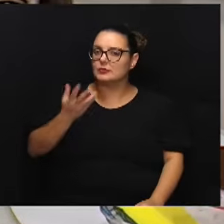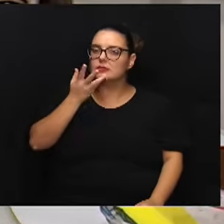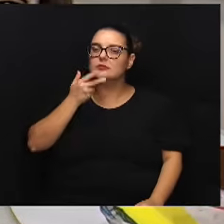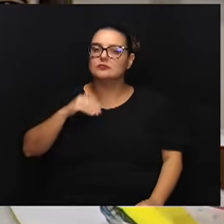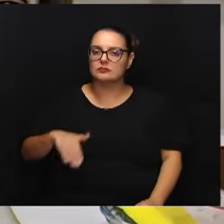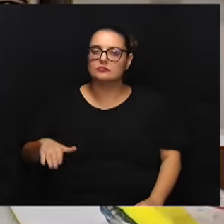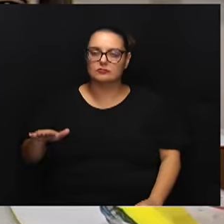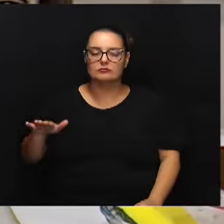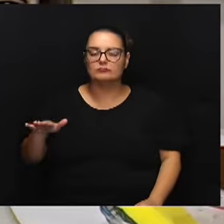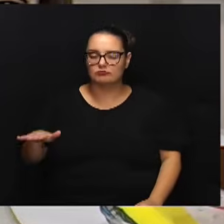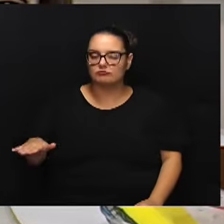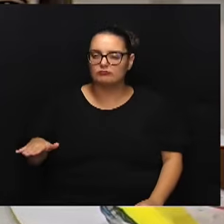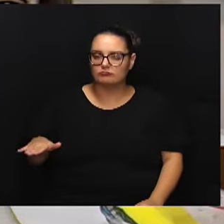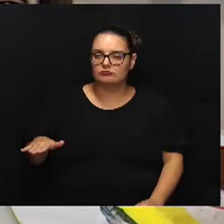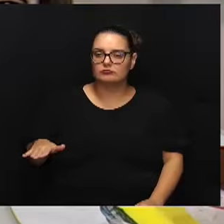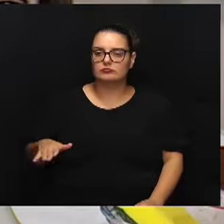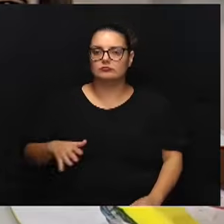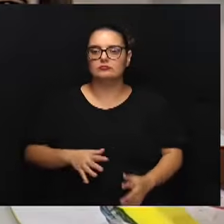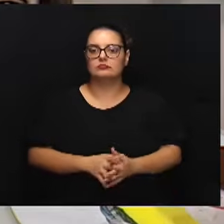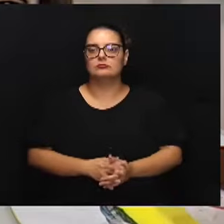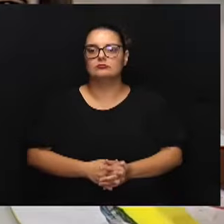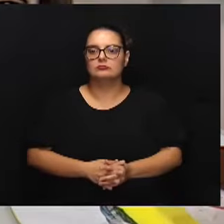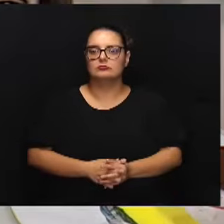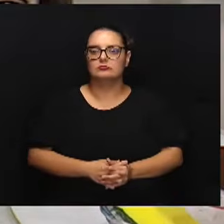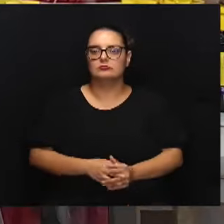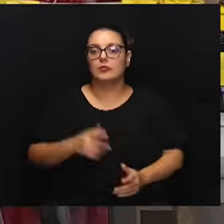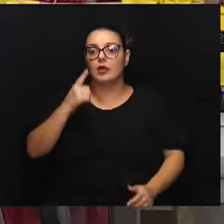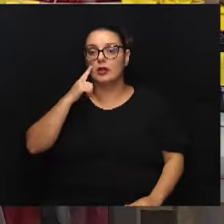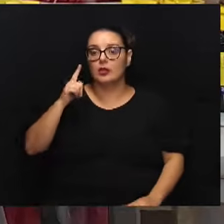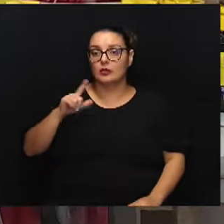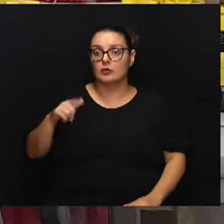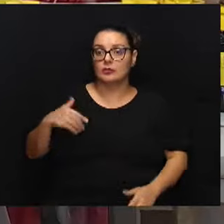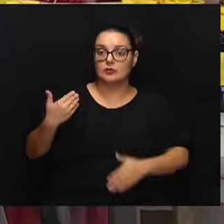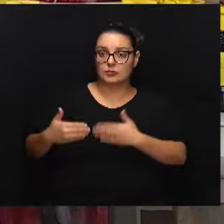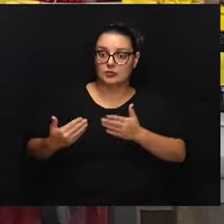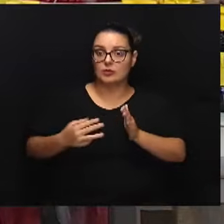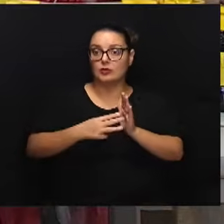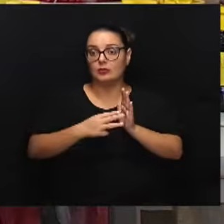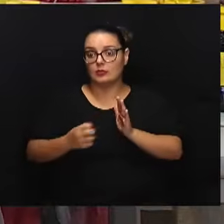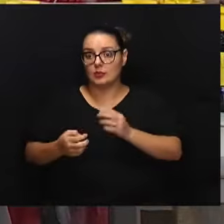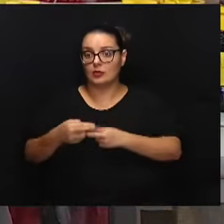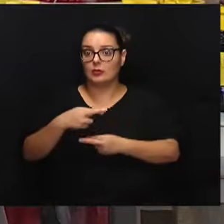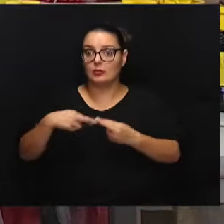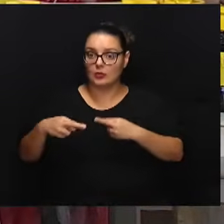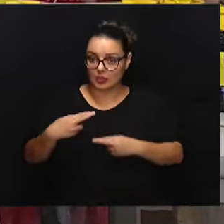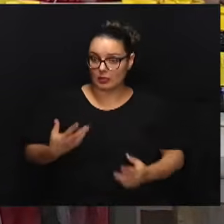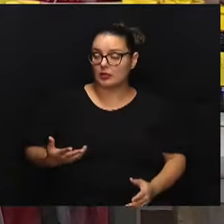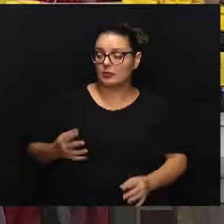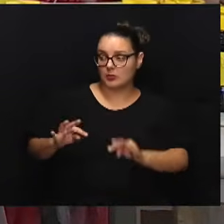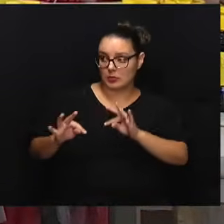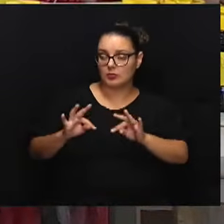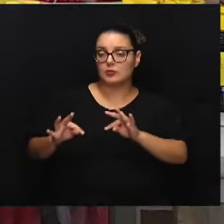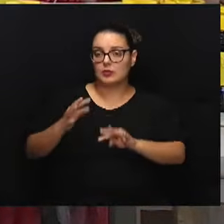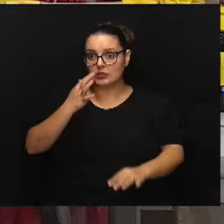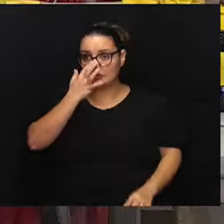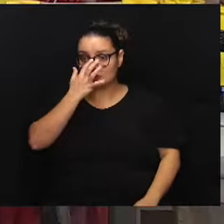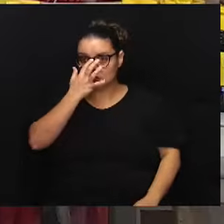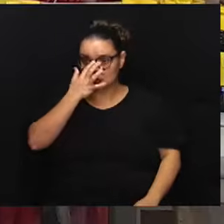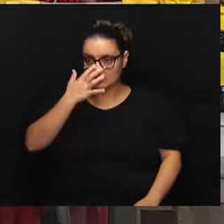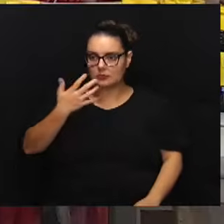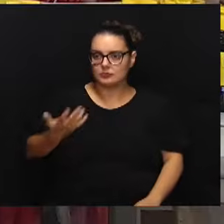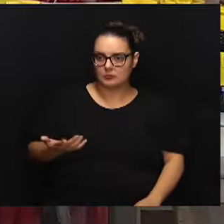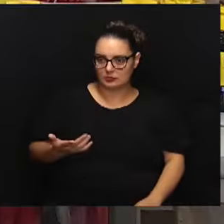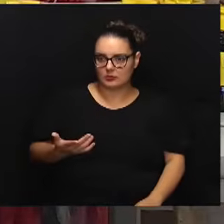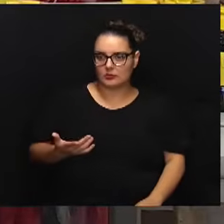eu era bem mais novo. É claro que tem toda uma metodologia com relação à parte técnica, que aí você tem que dar